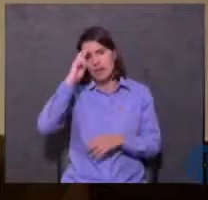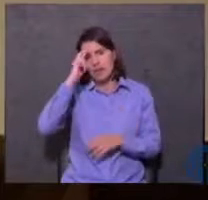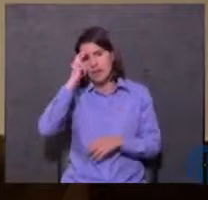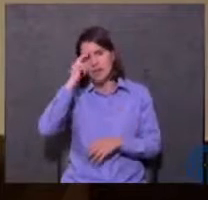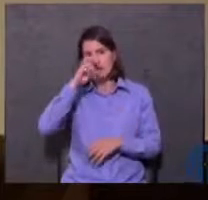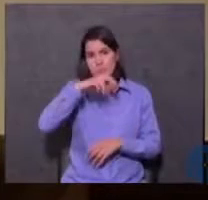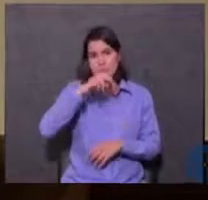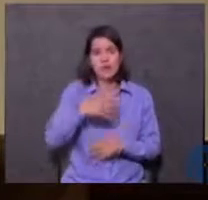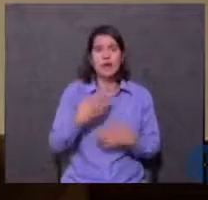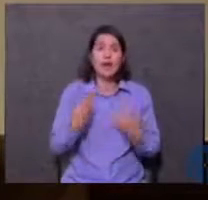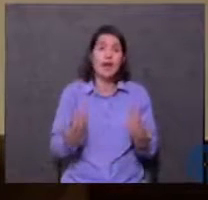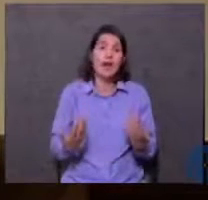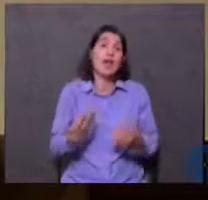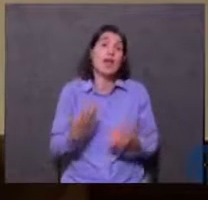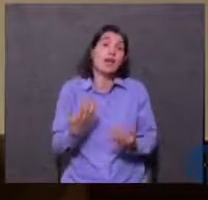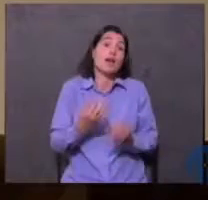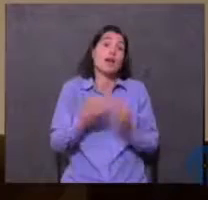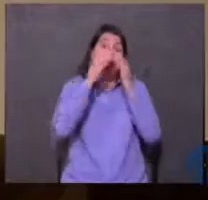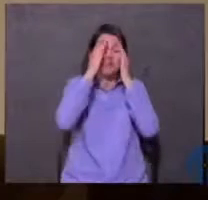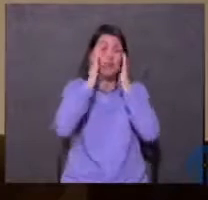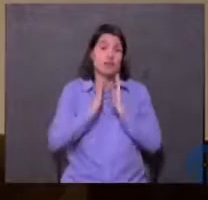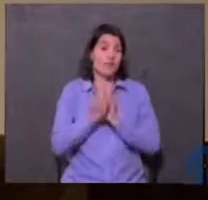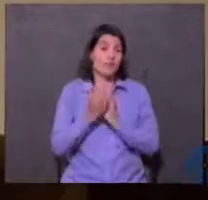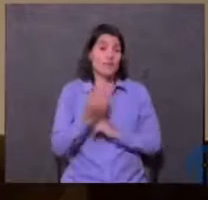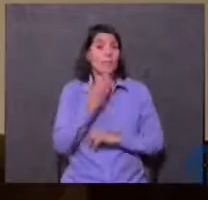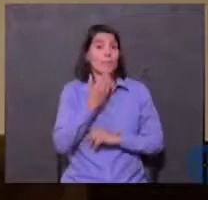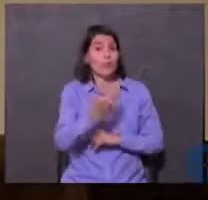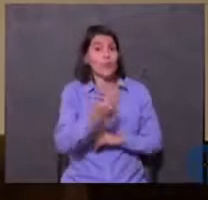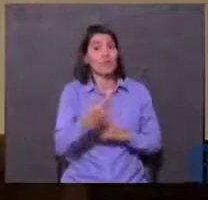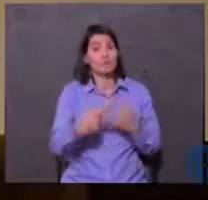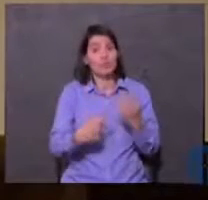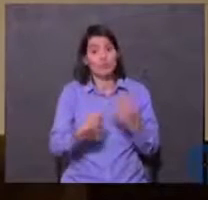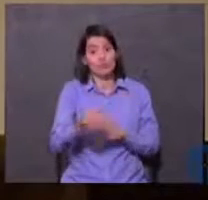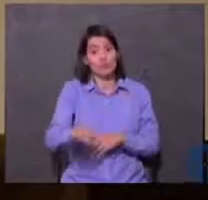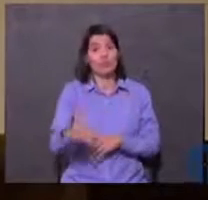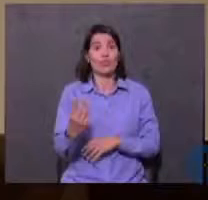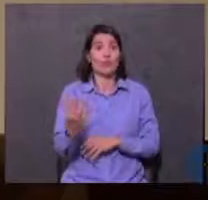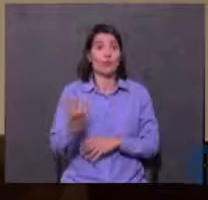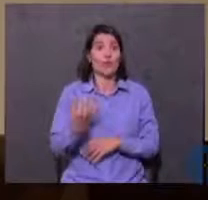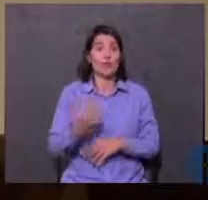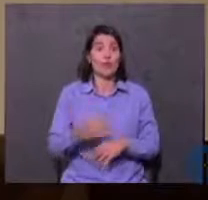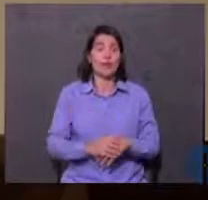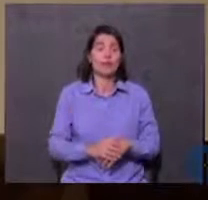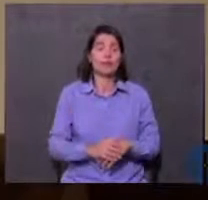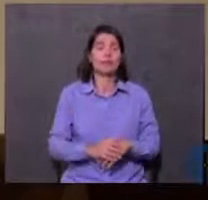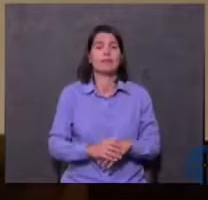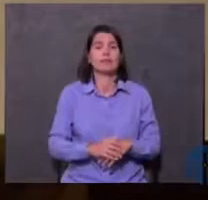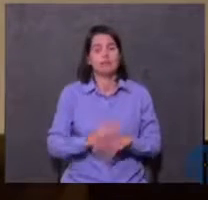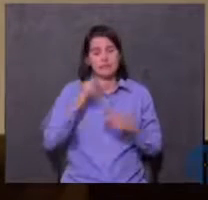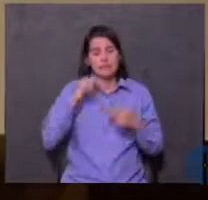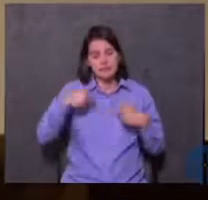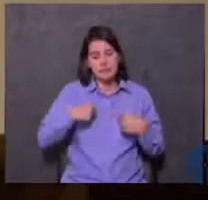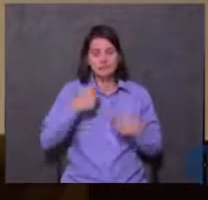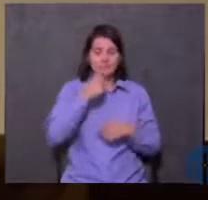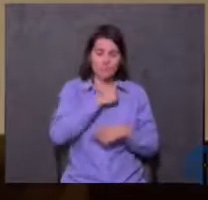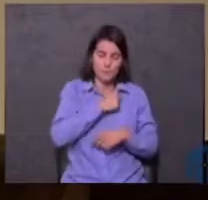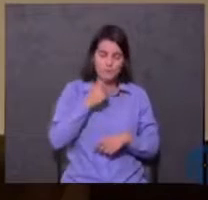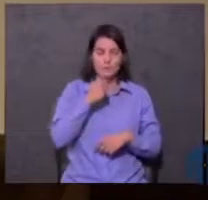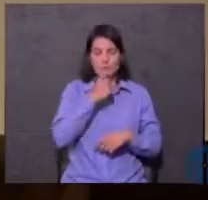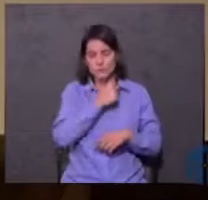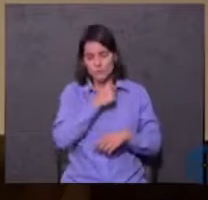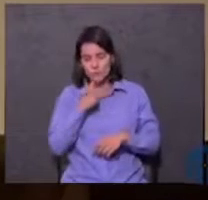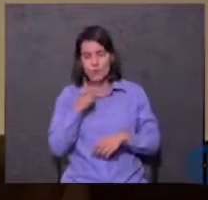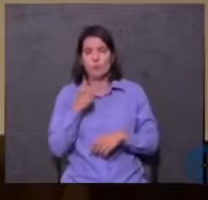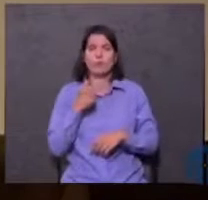sintonía cos pedidos da Virxen Santísima aos pastoriños. Facei penitencia, rezai